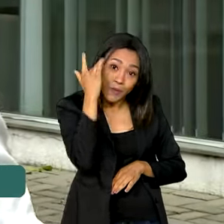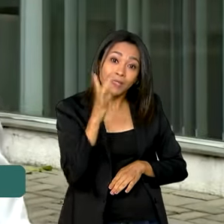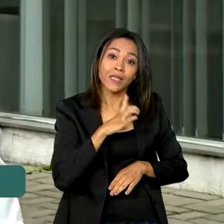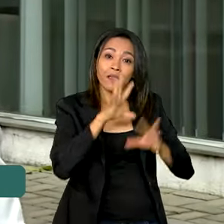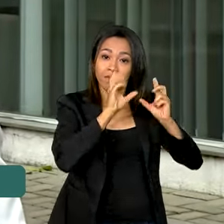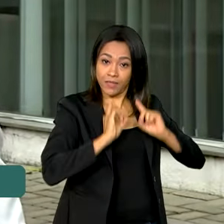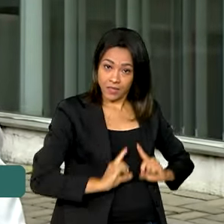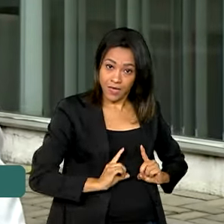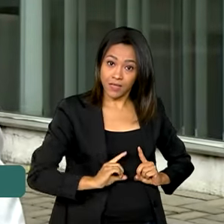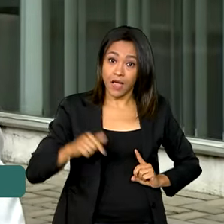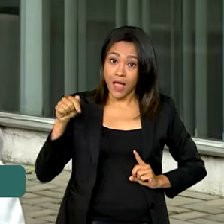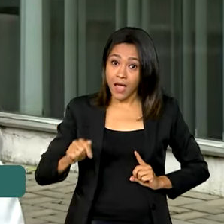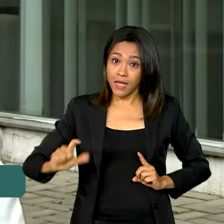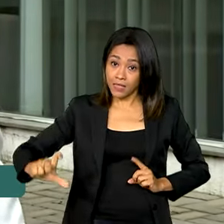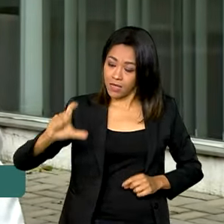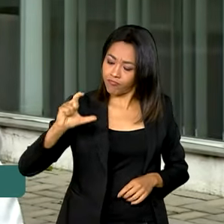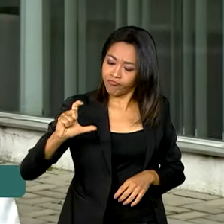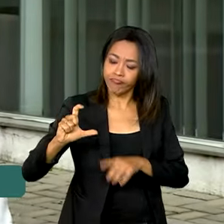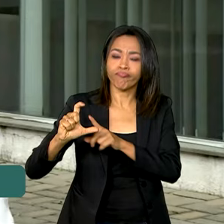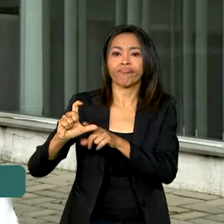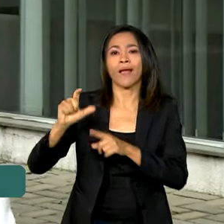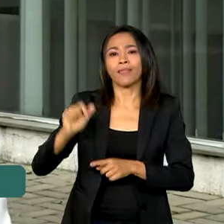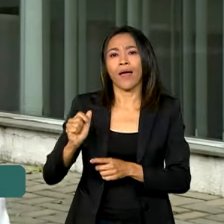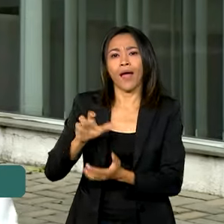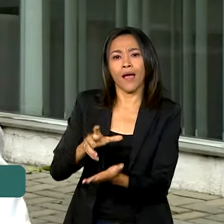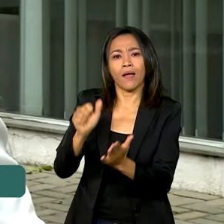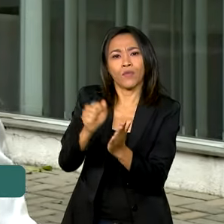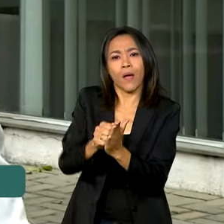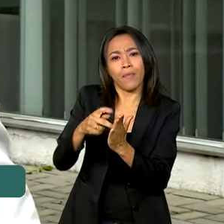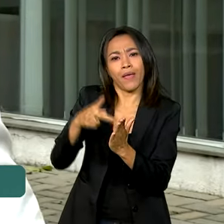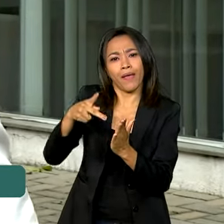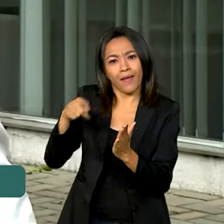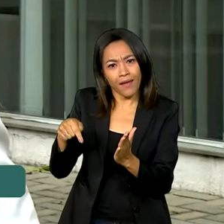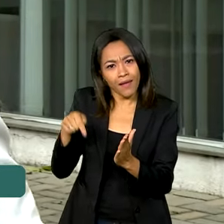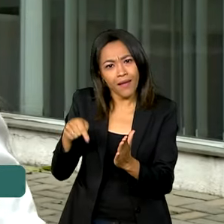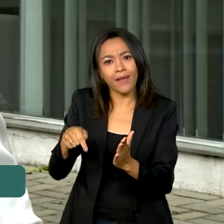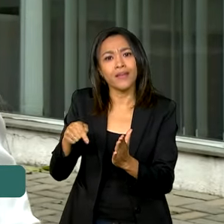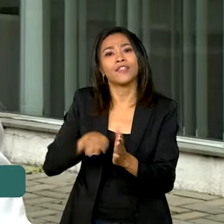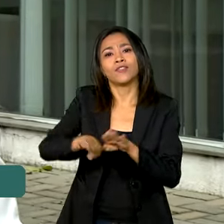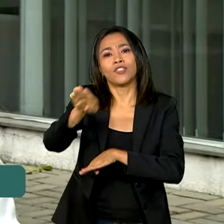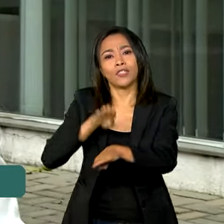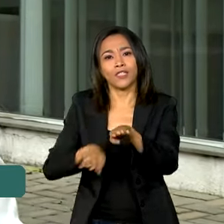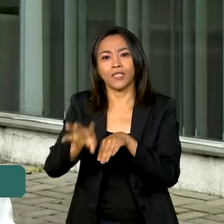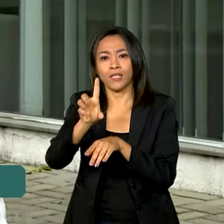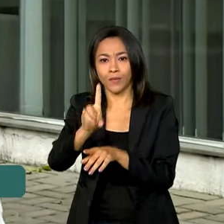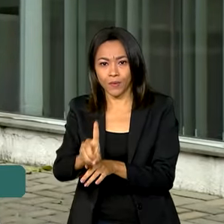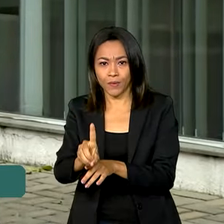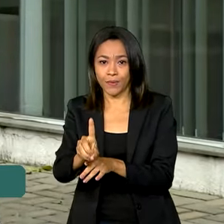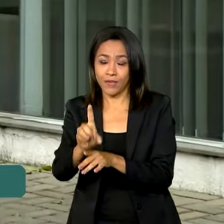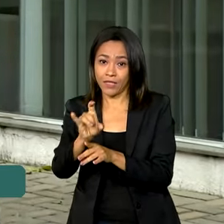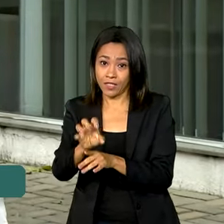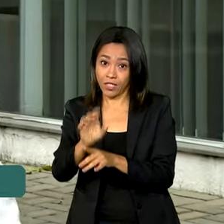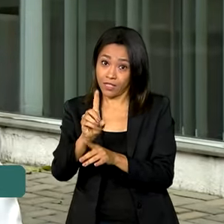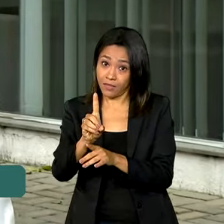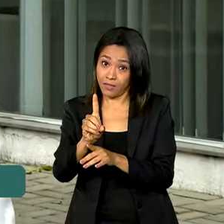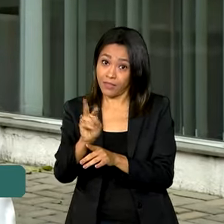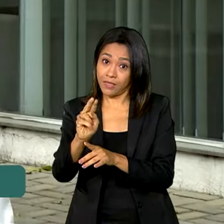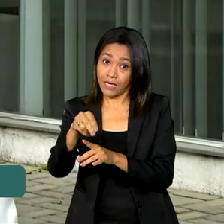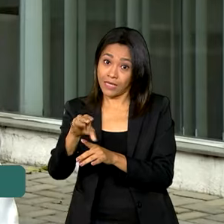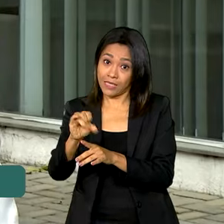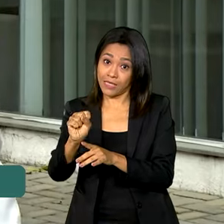deficiência. A credencial está disponível no aplicativo Carteira Digital de Trânsito. O documento, que antes tinha validade